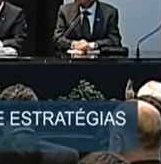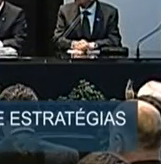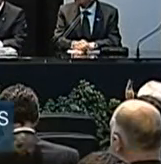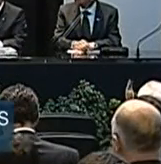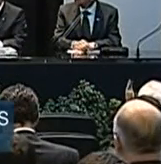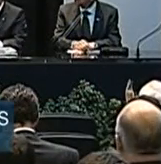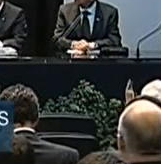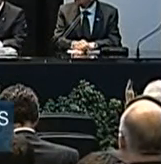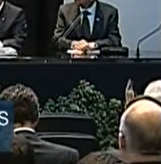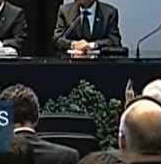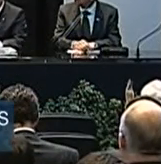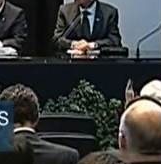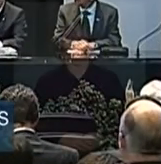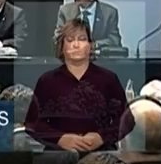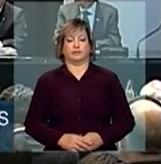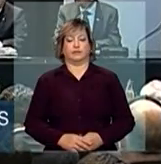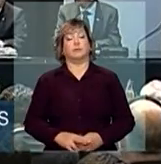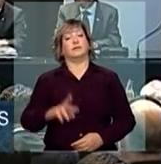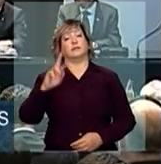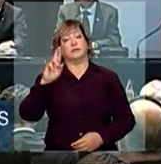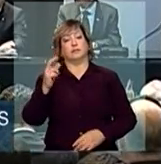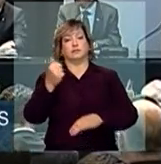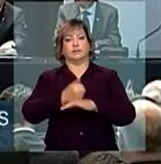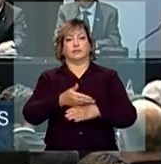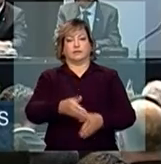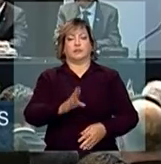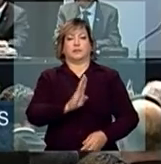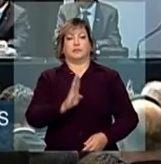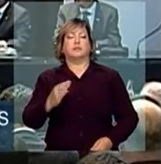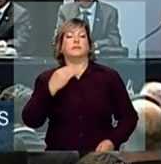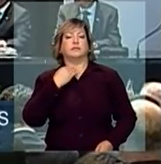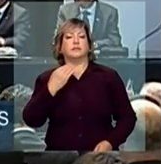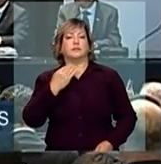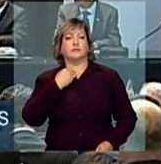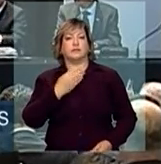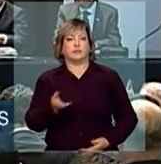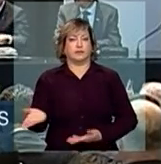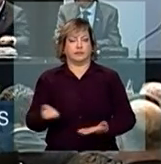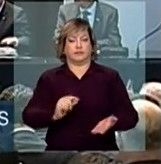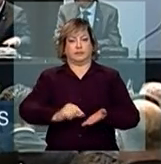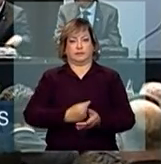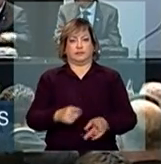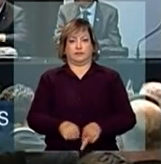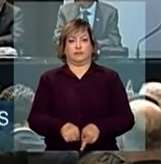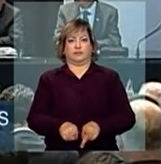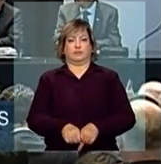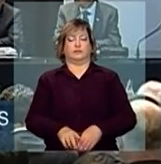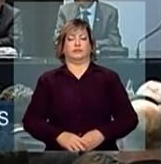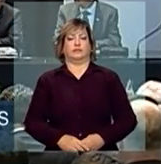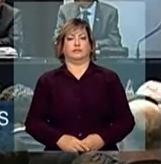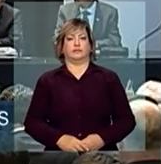E representando o Banco do Brasil, o senhor Clênio Severio Teribelli.